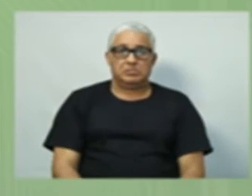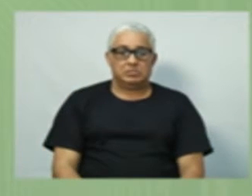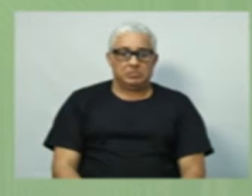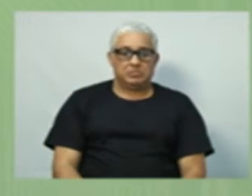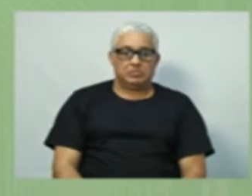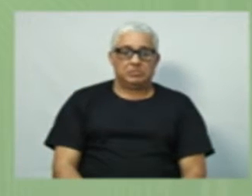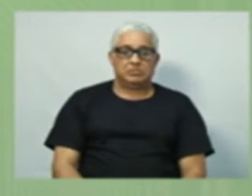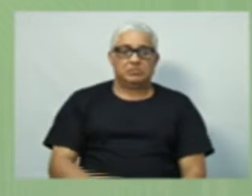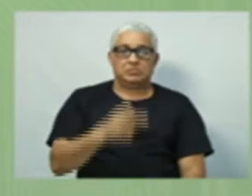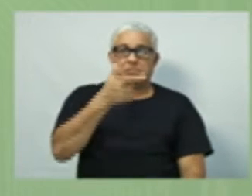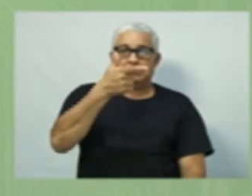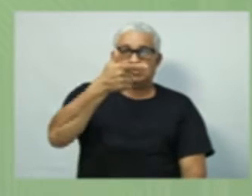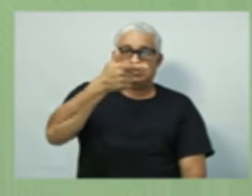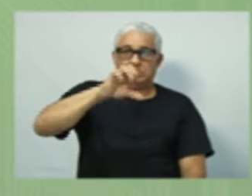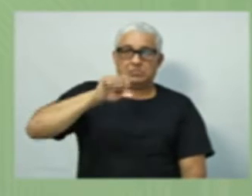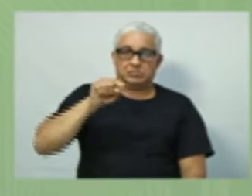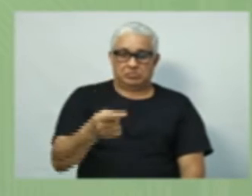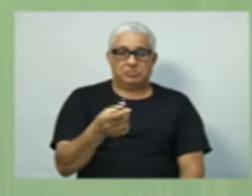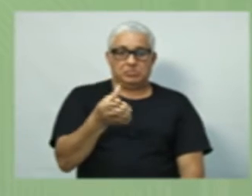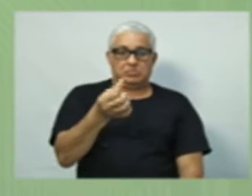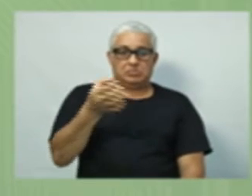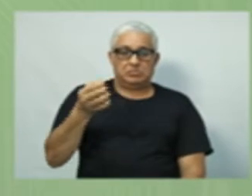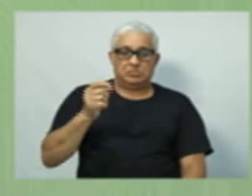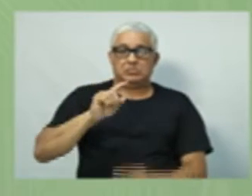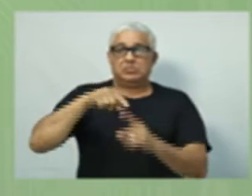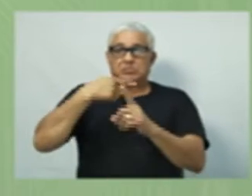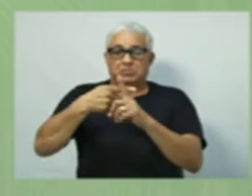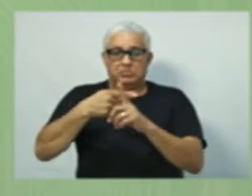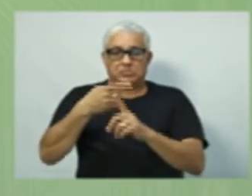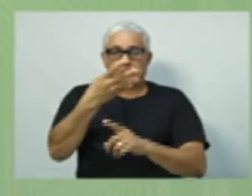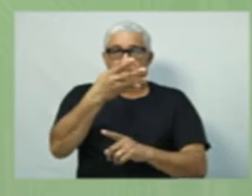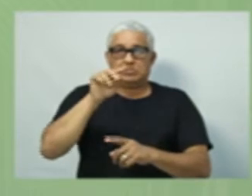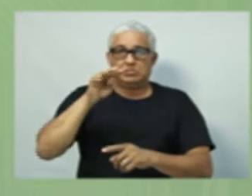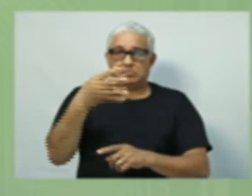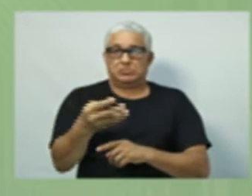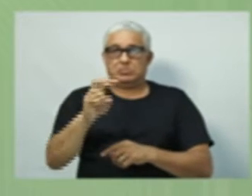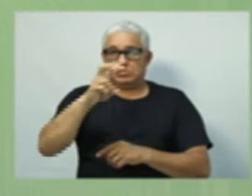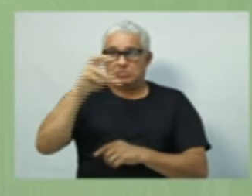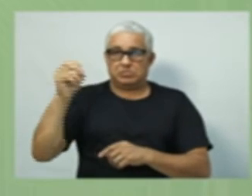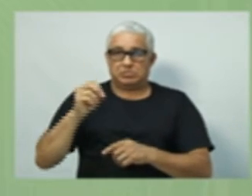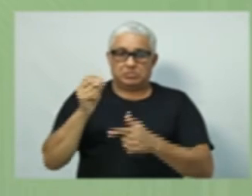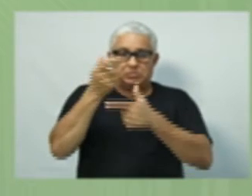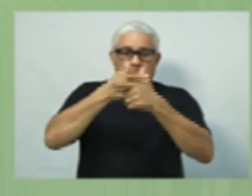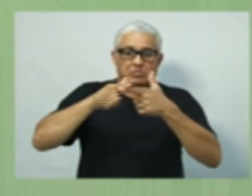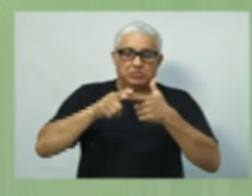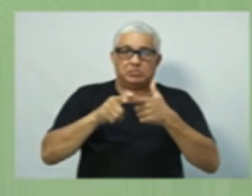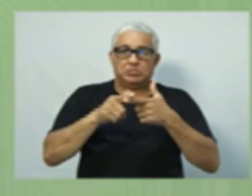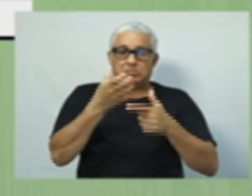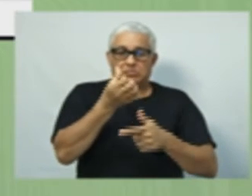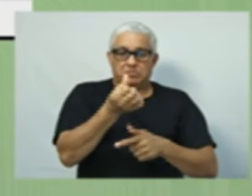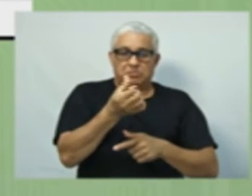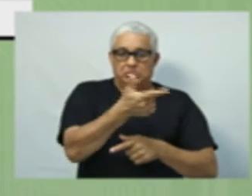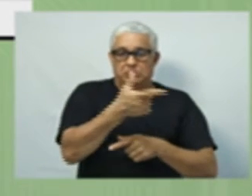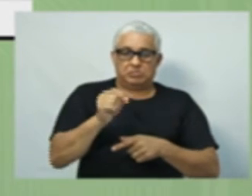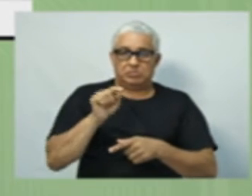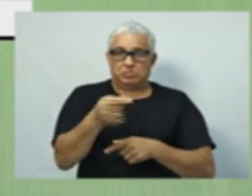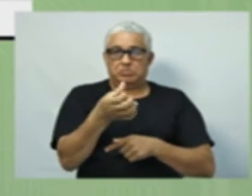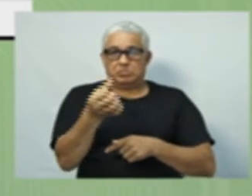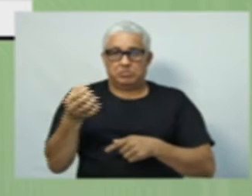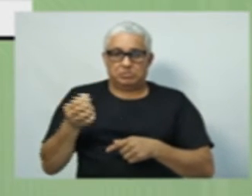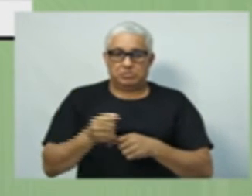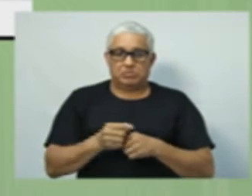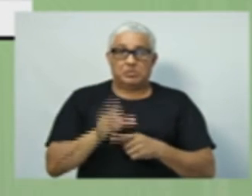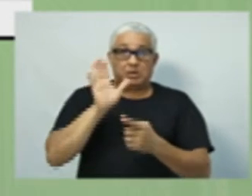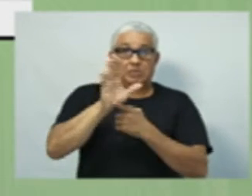vamos calar 29.000 de ativo circulante mais 4.500 realizável a longo prazo vou mostrar no balanço aqui rapidinho o